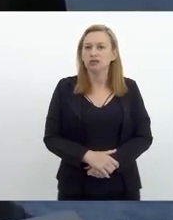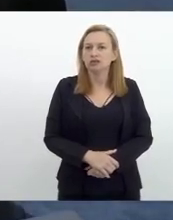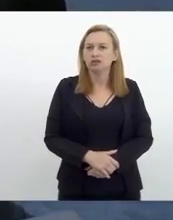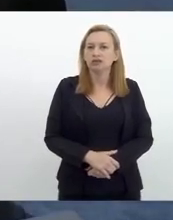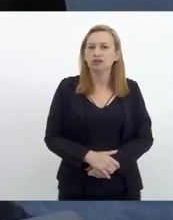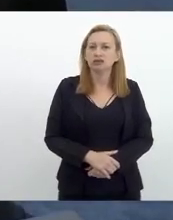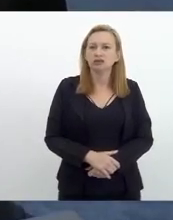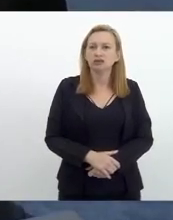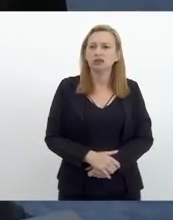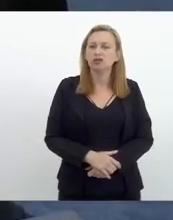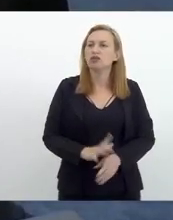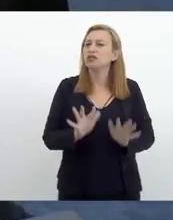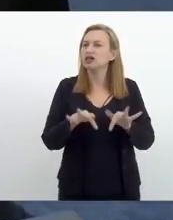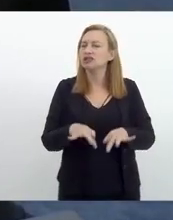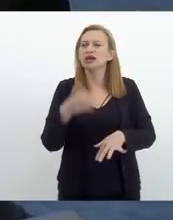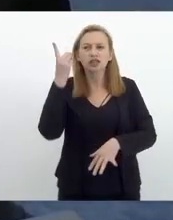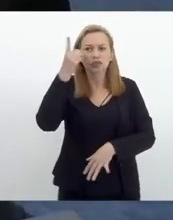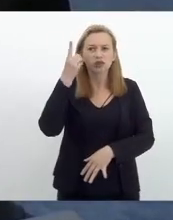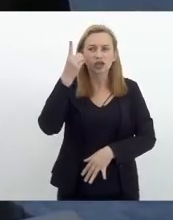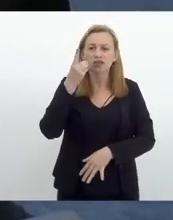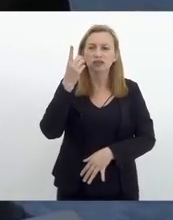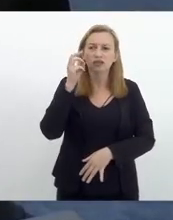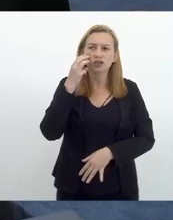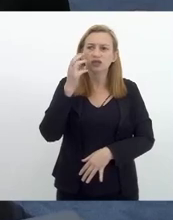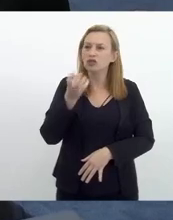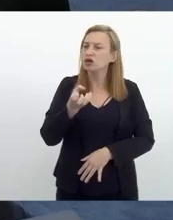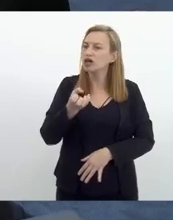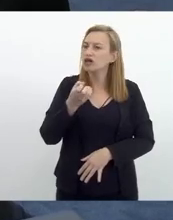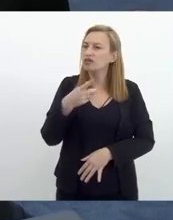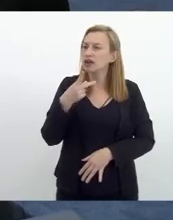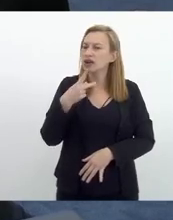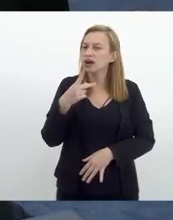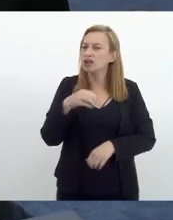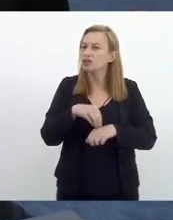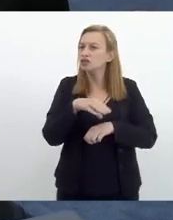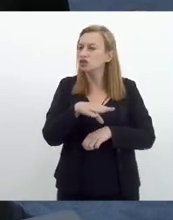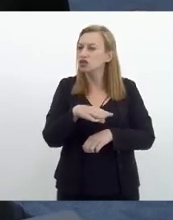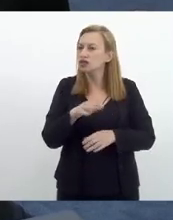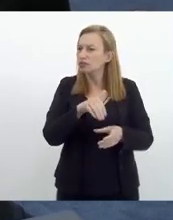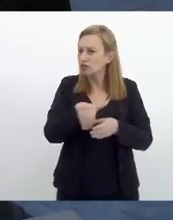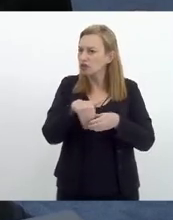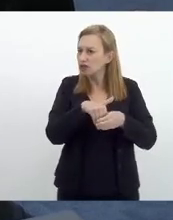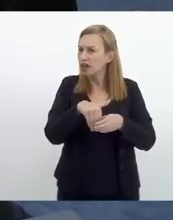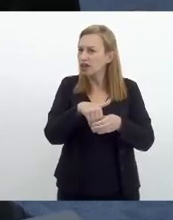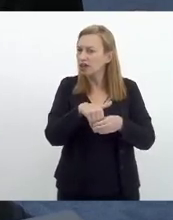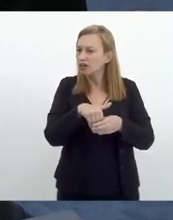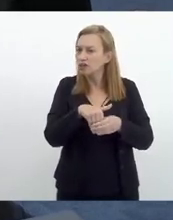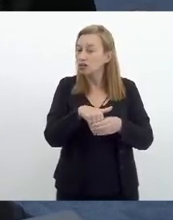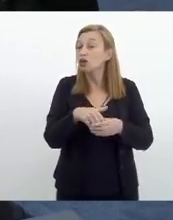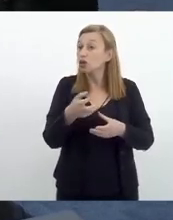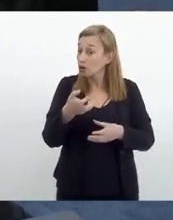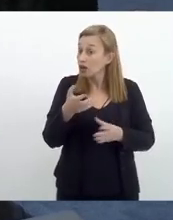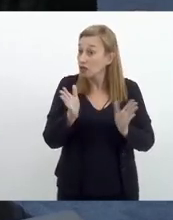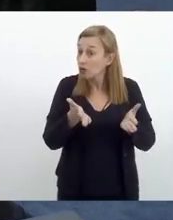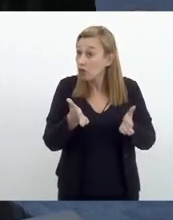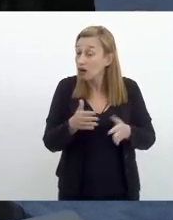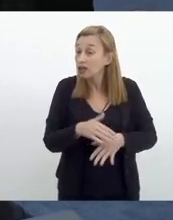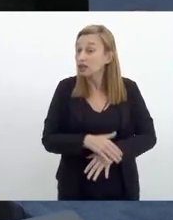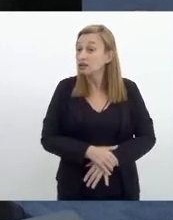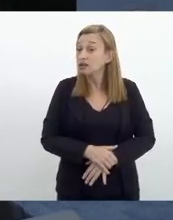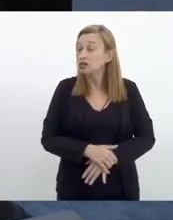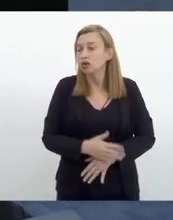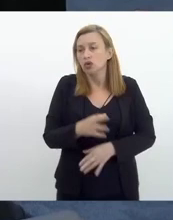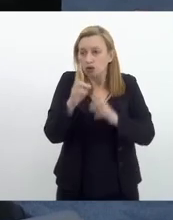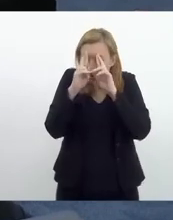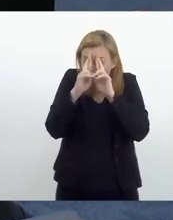eu vou terminar deputado Valdeck eu só quero dizer o seguinte vossa excelência põe um destaque desse para votar eu quero agora com